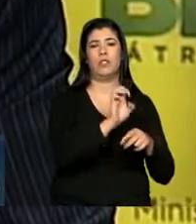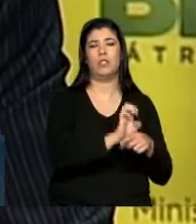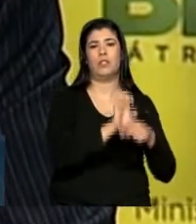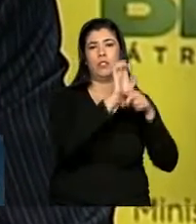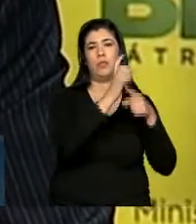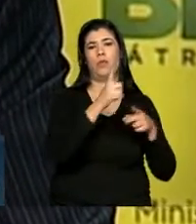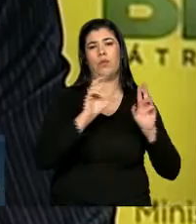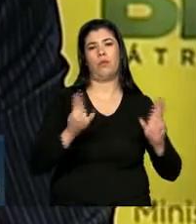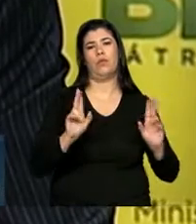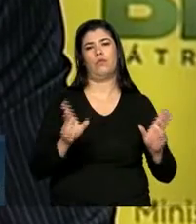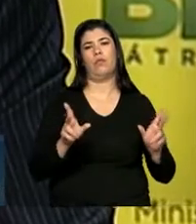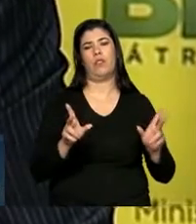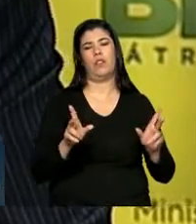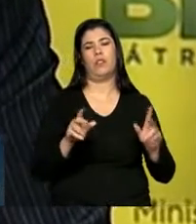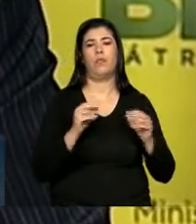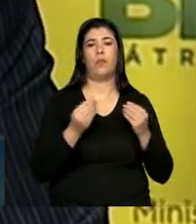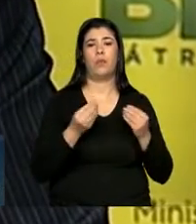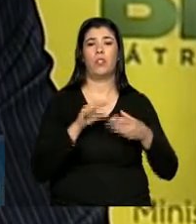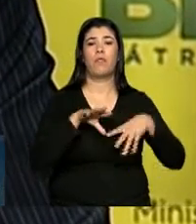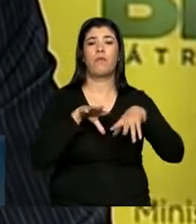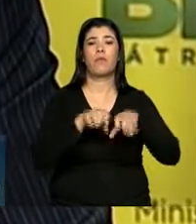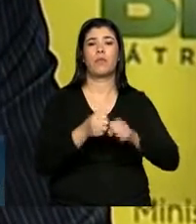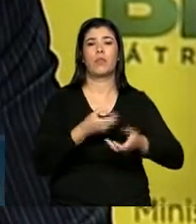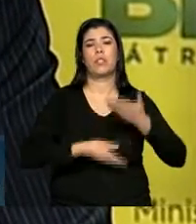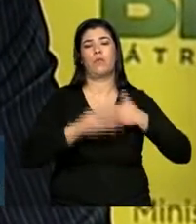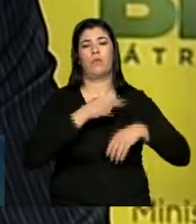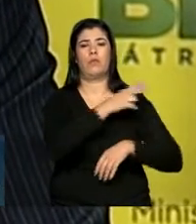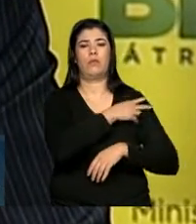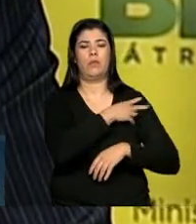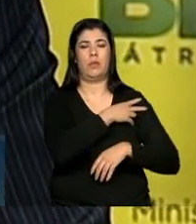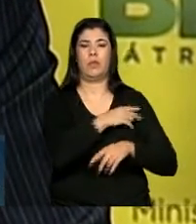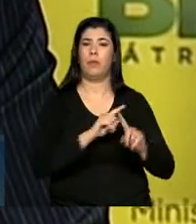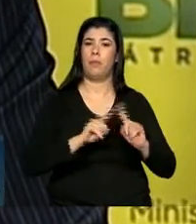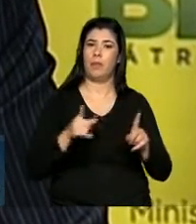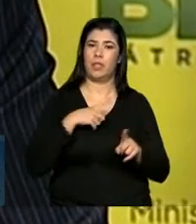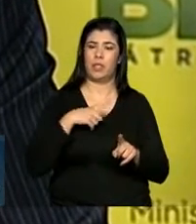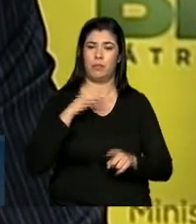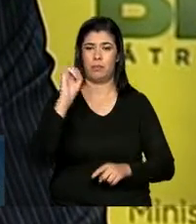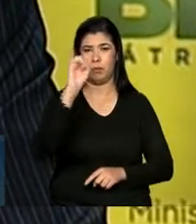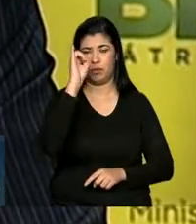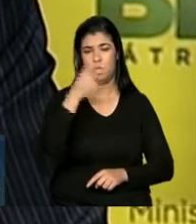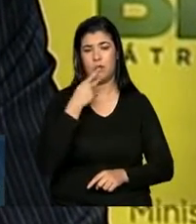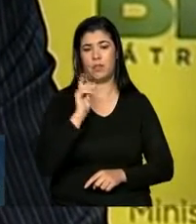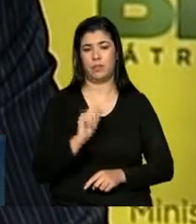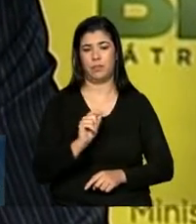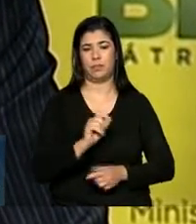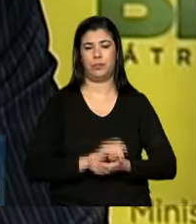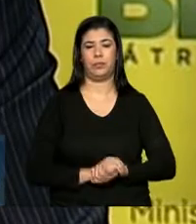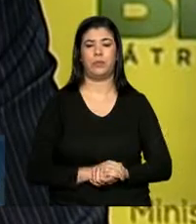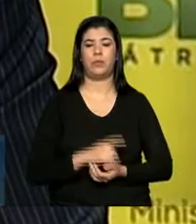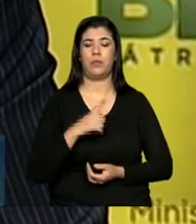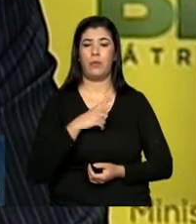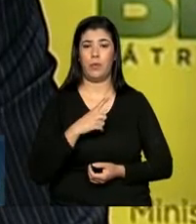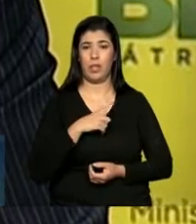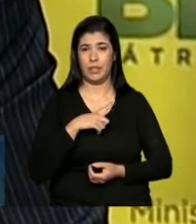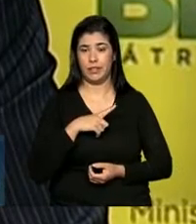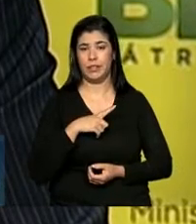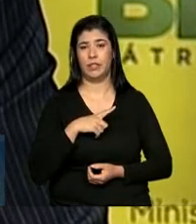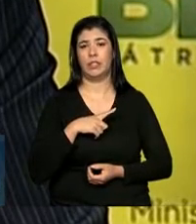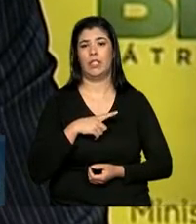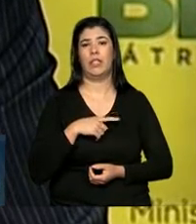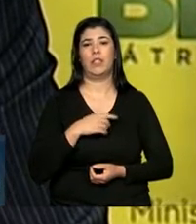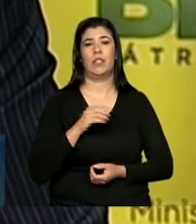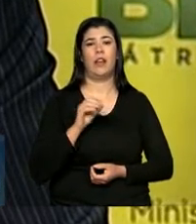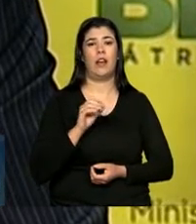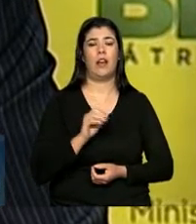o indicativo do processo. Porém, também é importante reiterar o seguinte, e aí tem a questão do